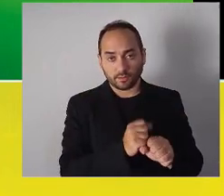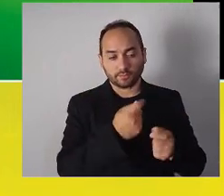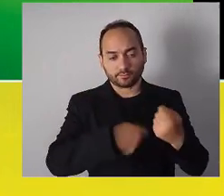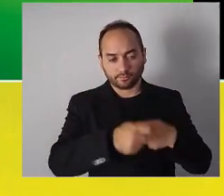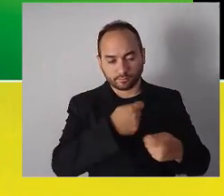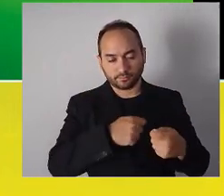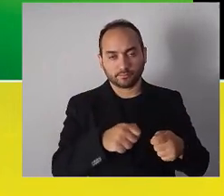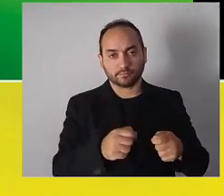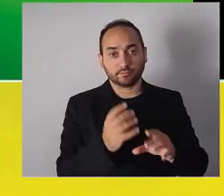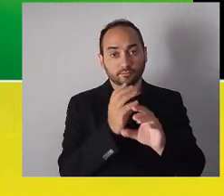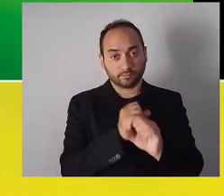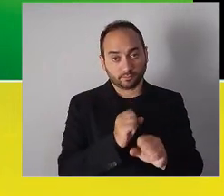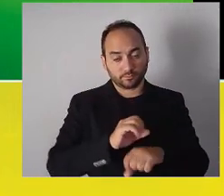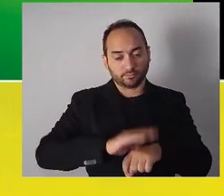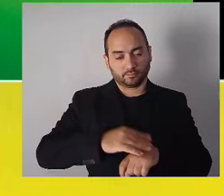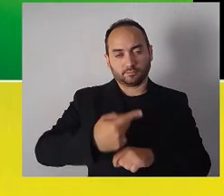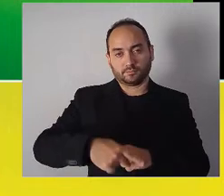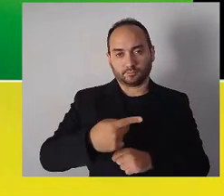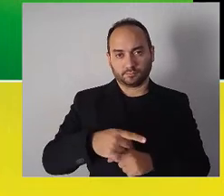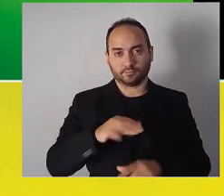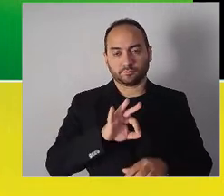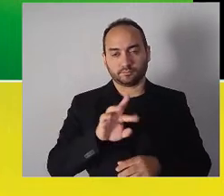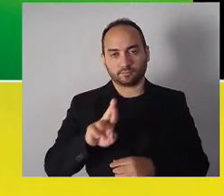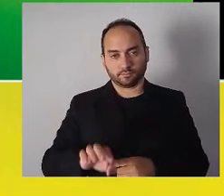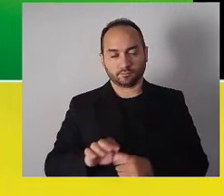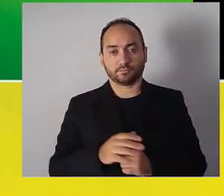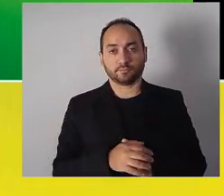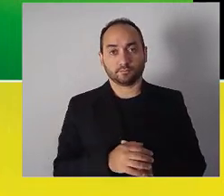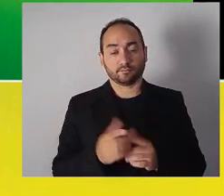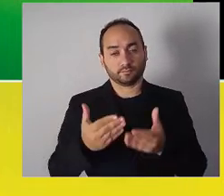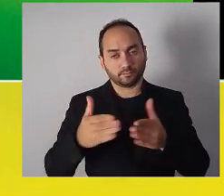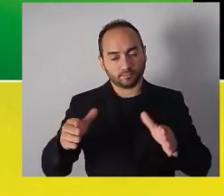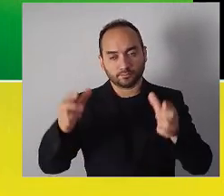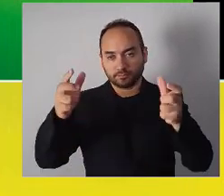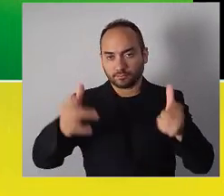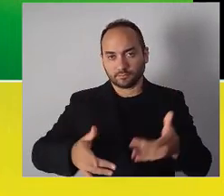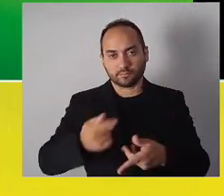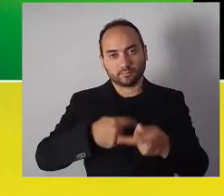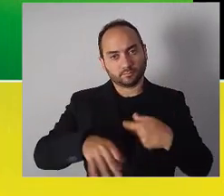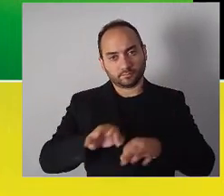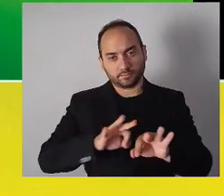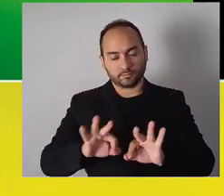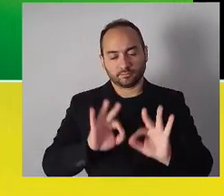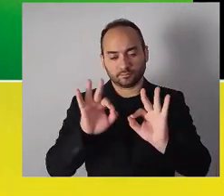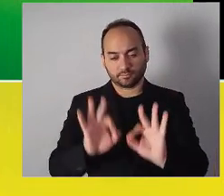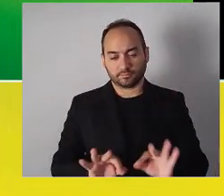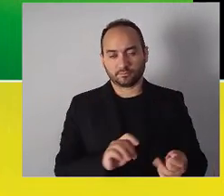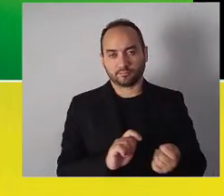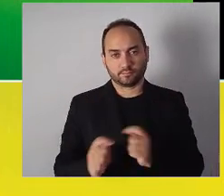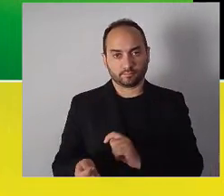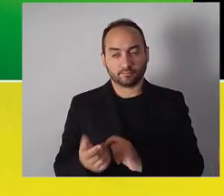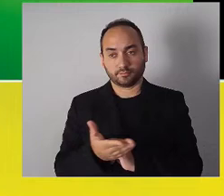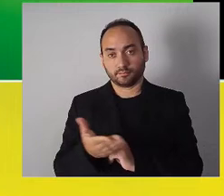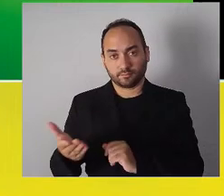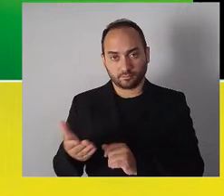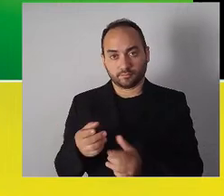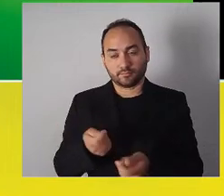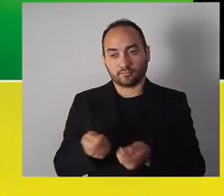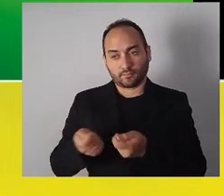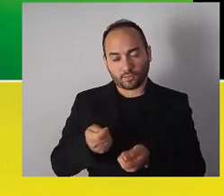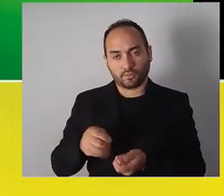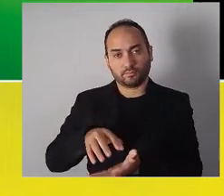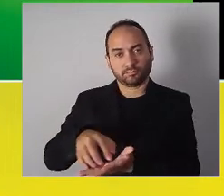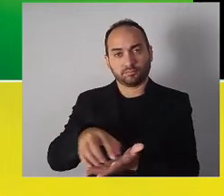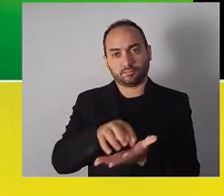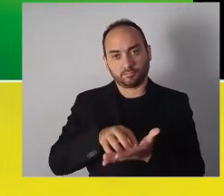e contábeis do Tribunal, assegurando a transparência e a prestação de contas adequada aos órgãos de controle e à